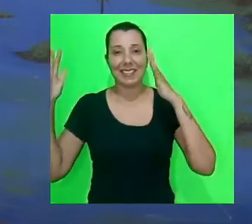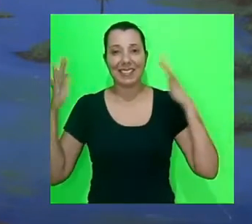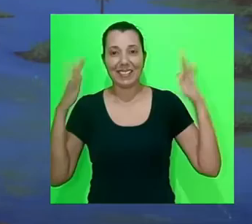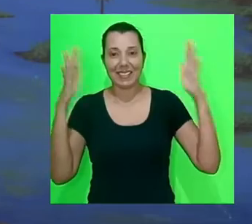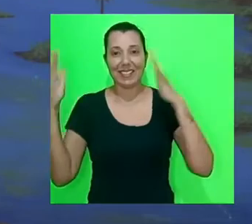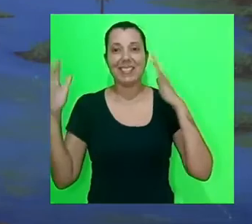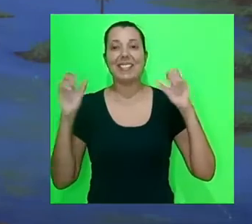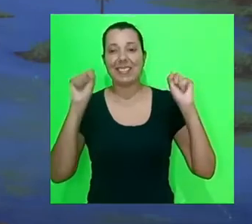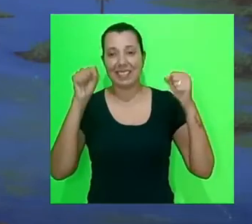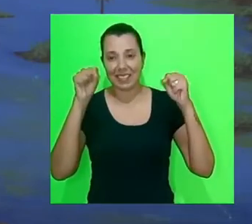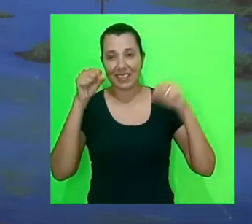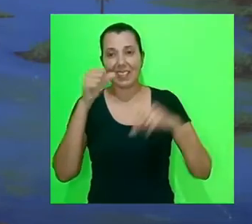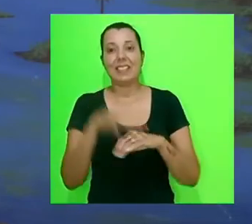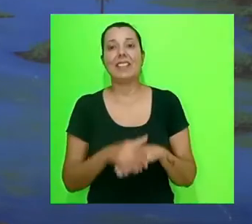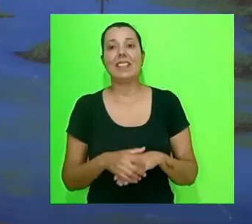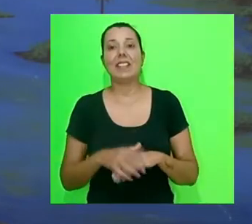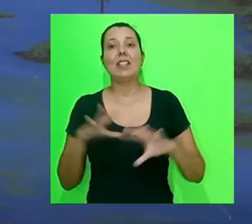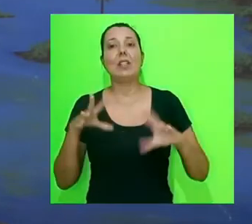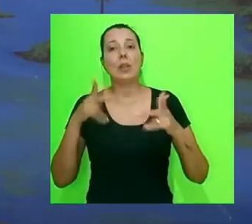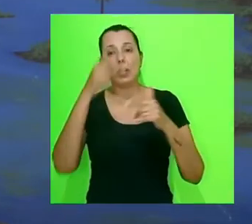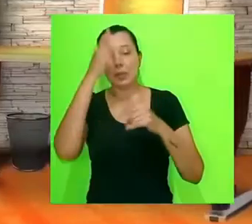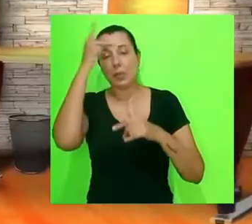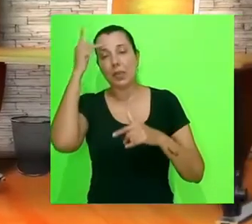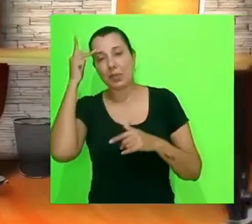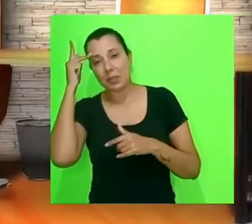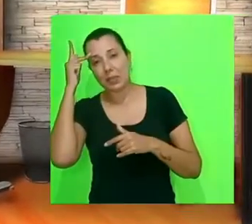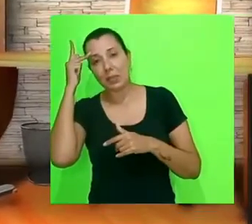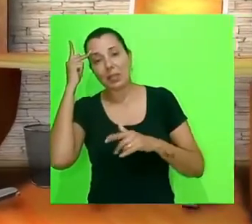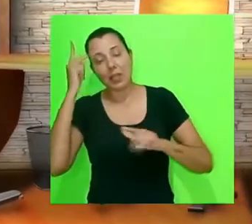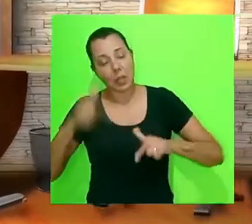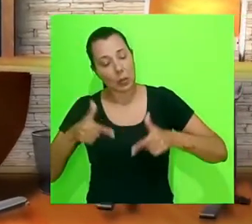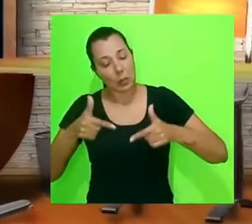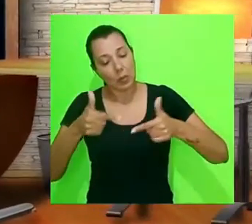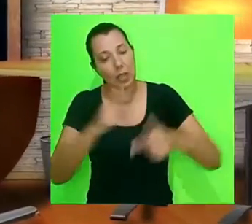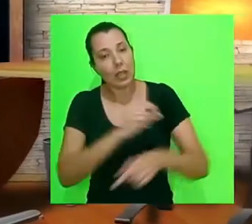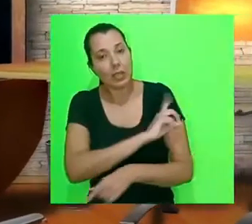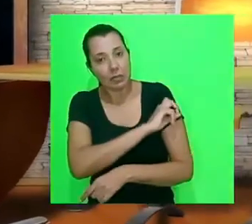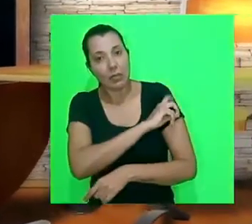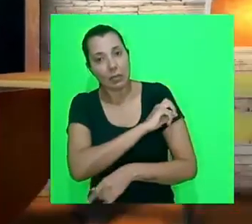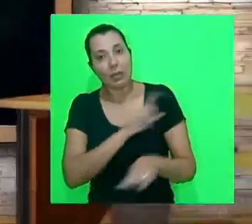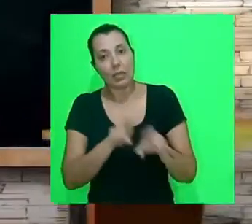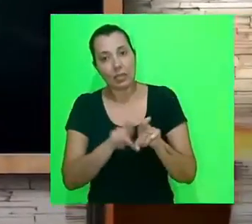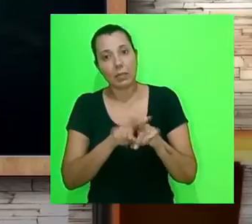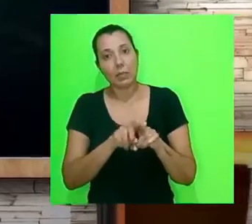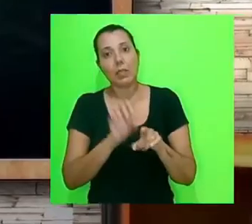que também está muito especial, e até a próxima. Tá certo.